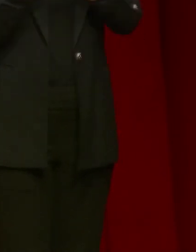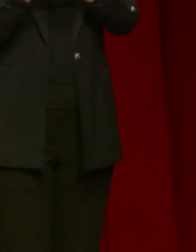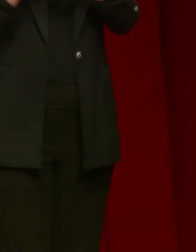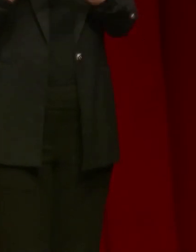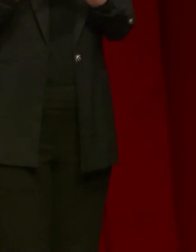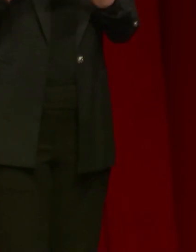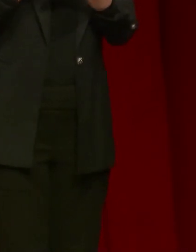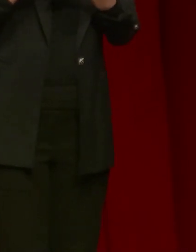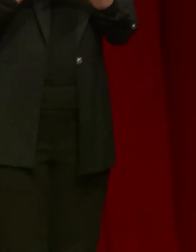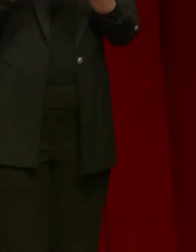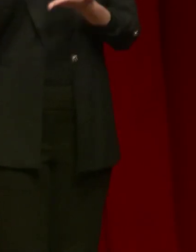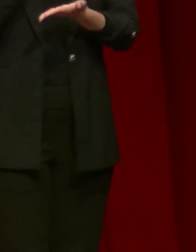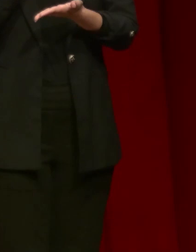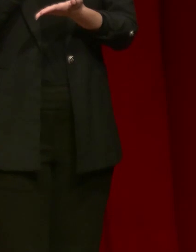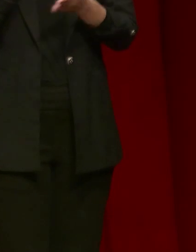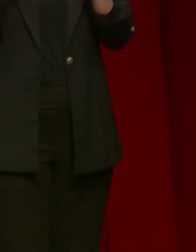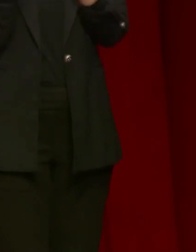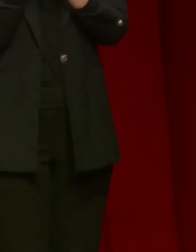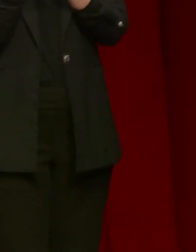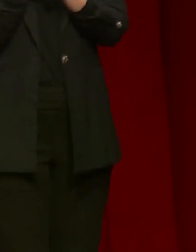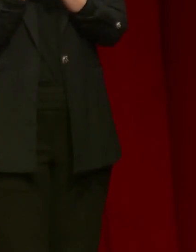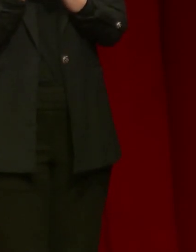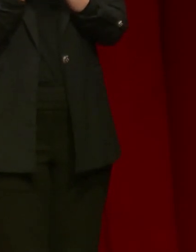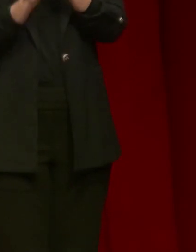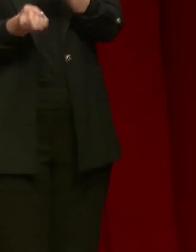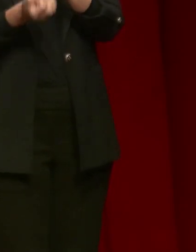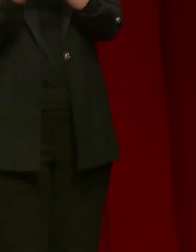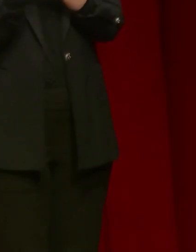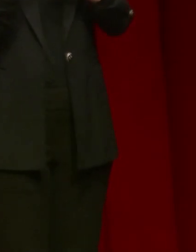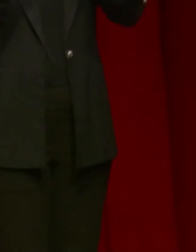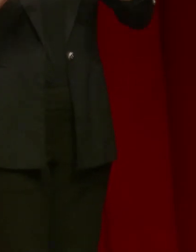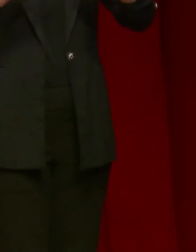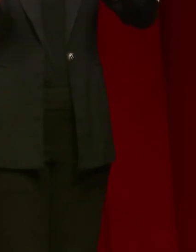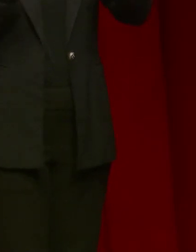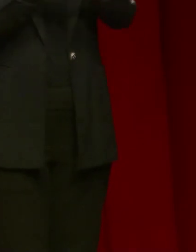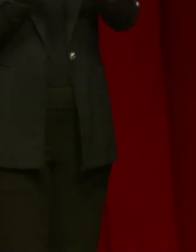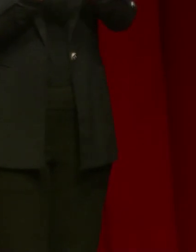ONG Nós Somos Capazes e presidente do Conselho